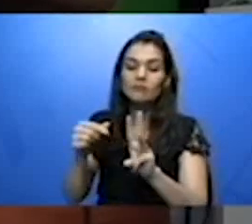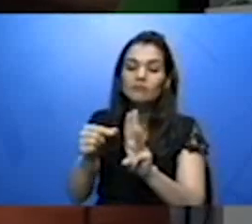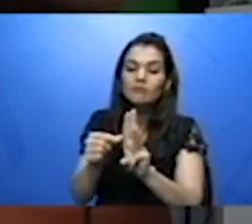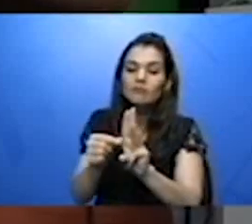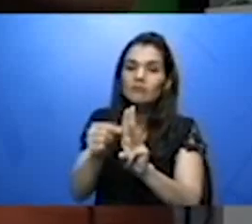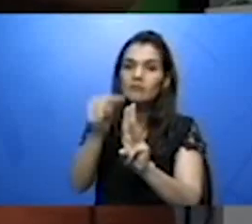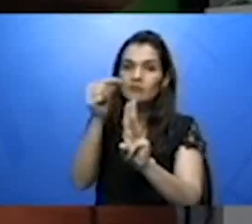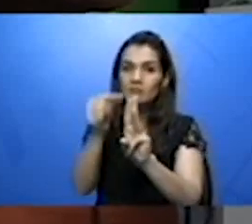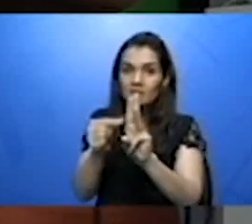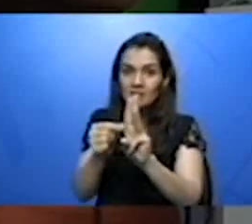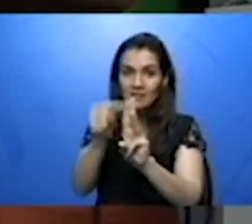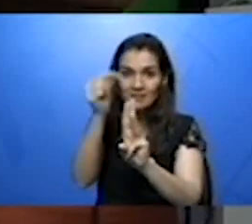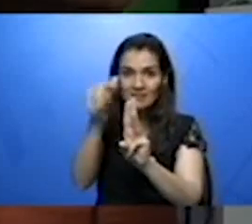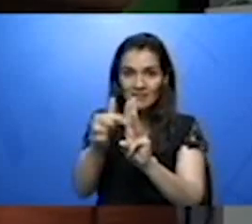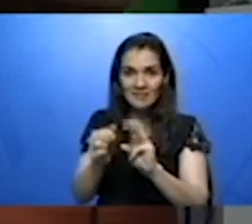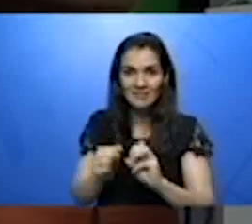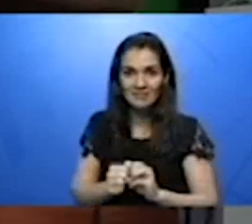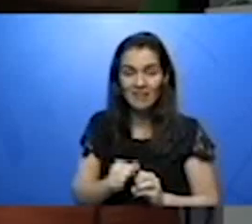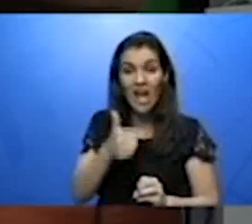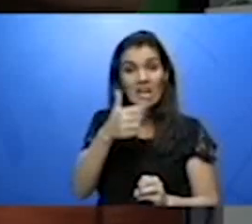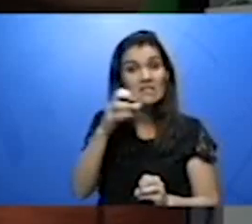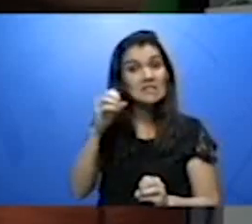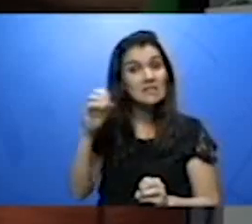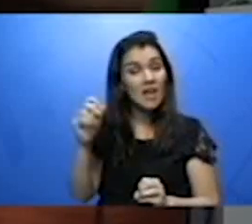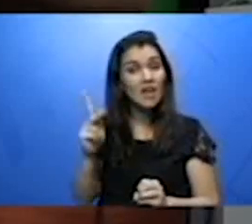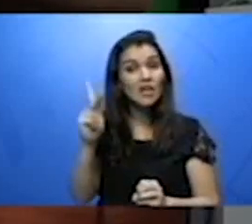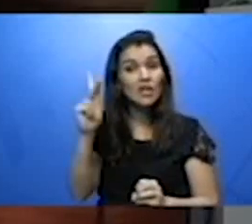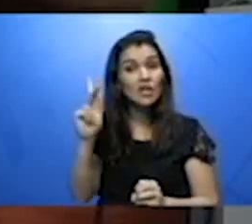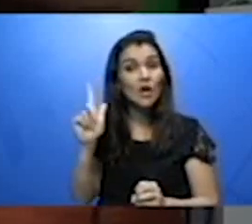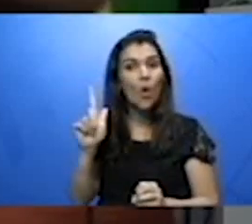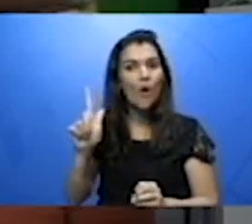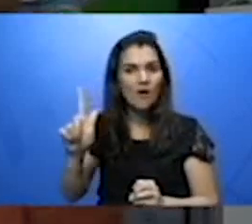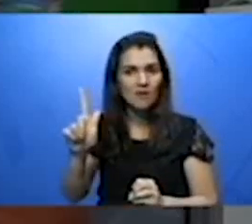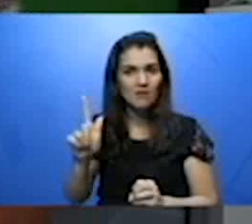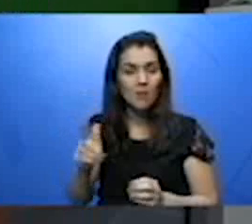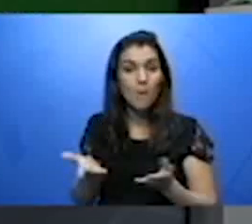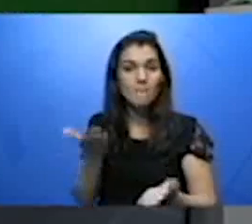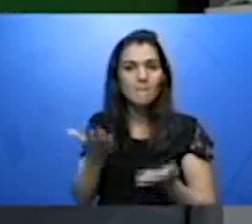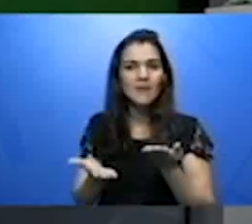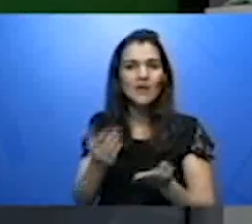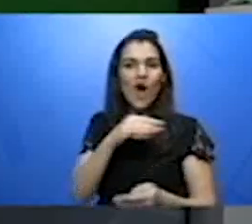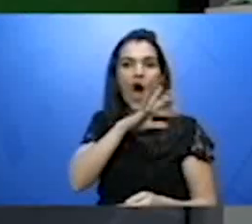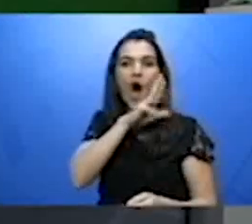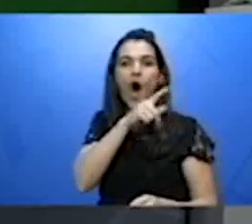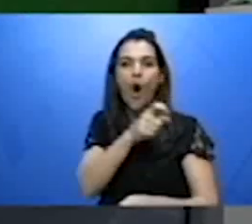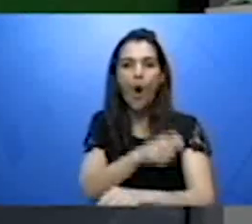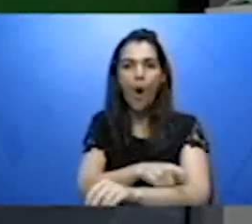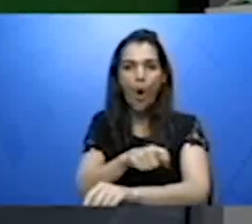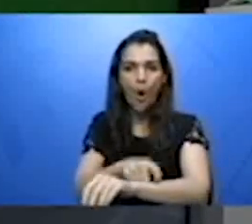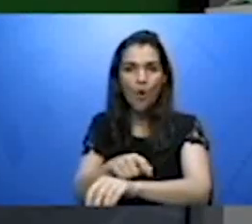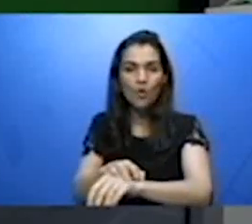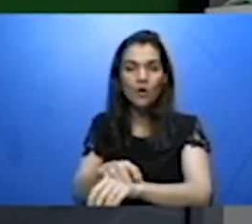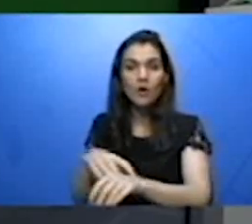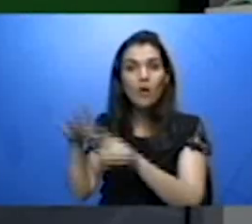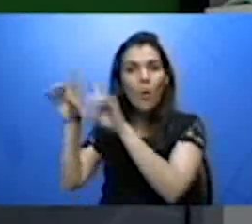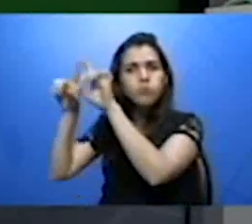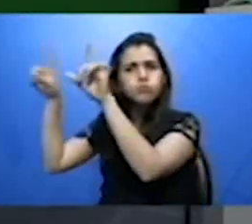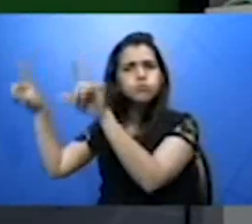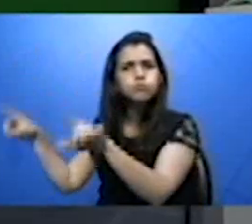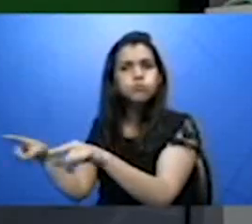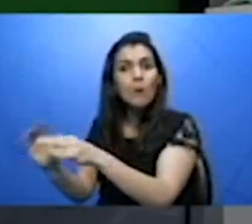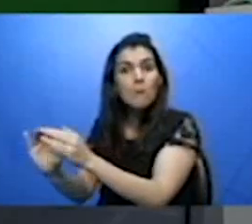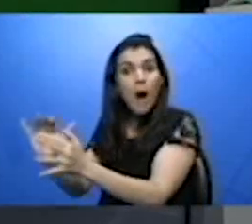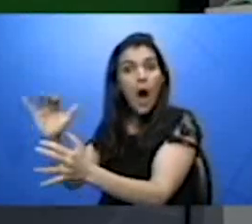nós passa a representar 100 quilogramas falar o peso da onça e aqui né No Cubo maior